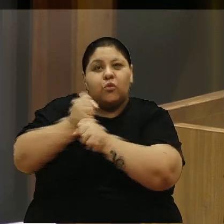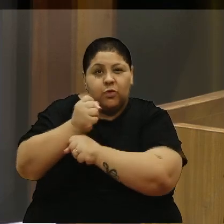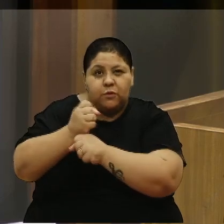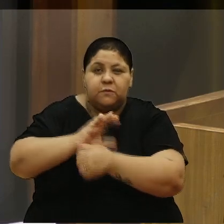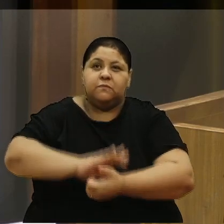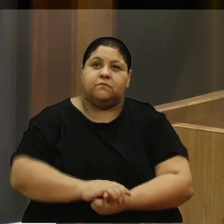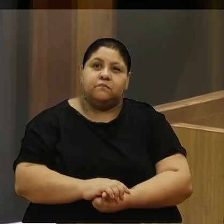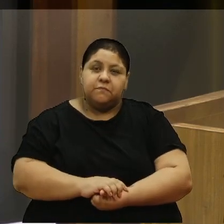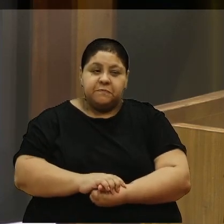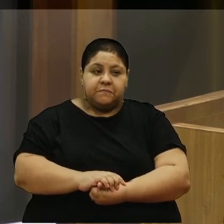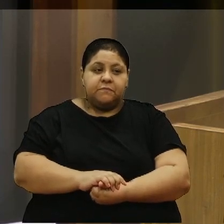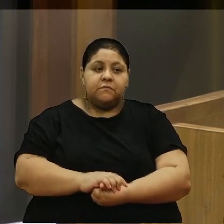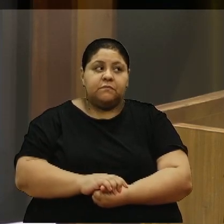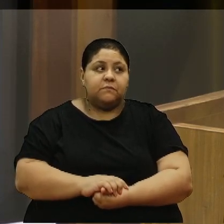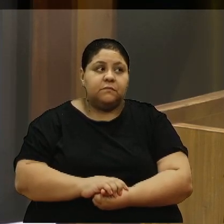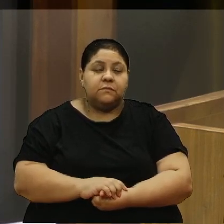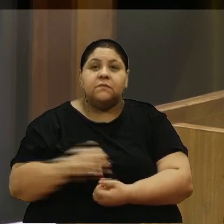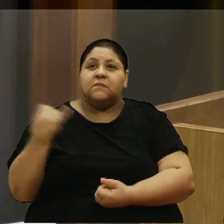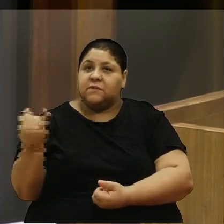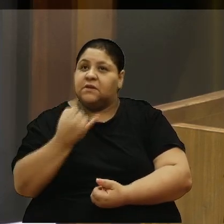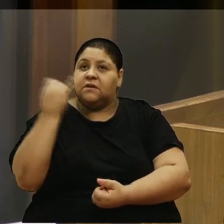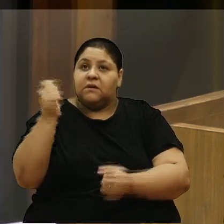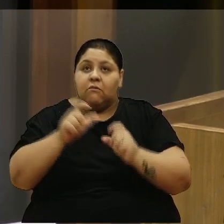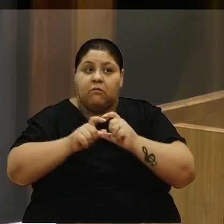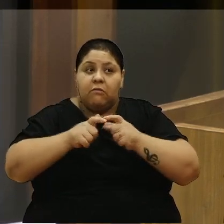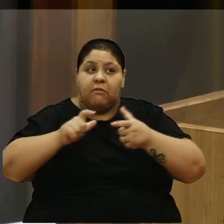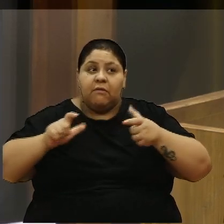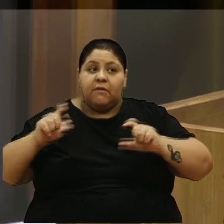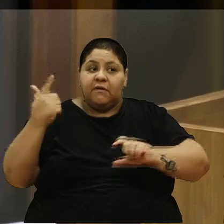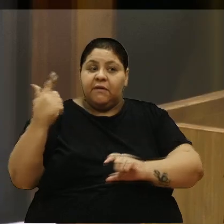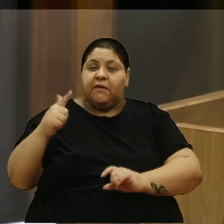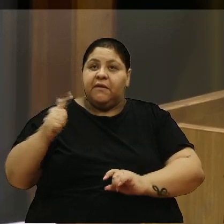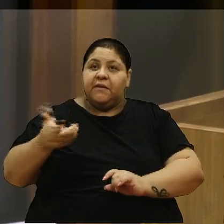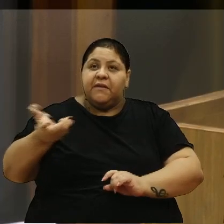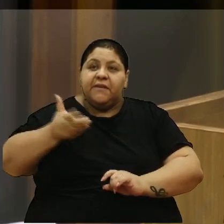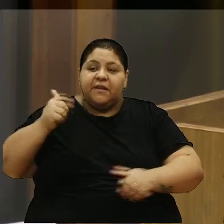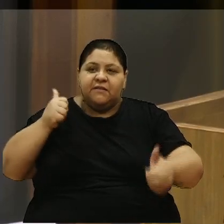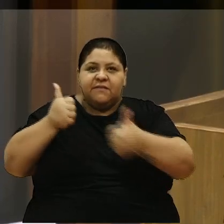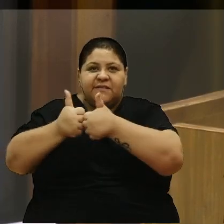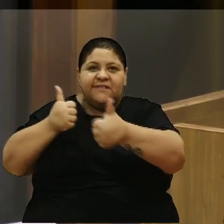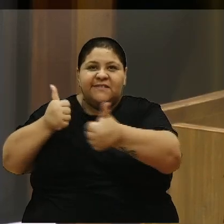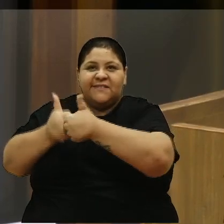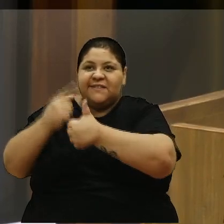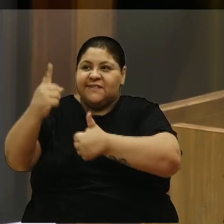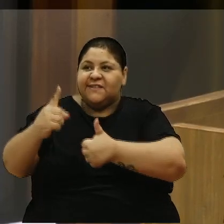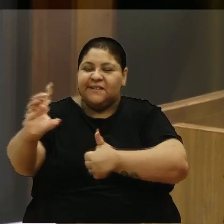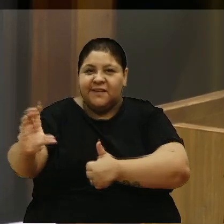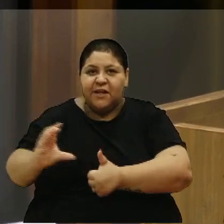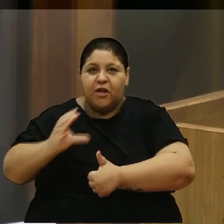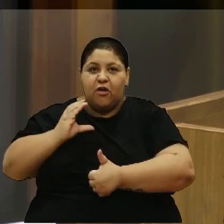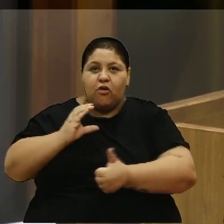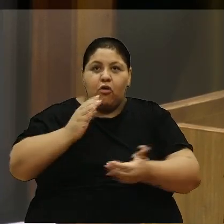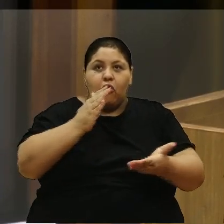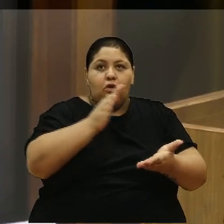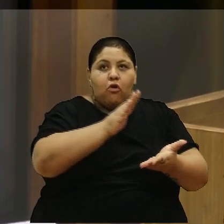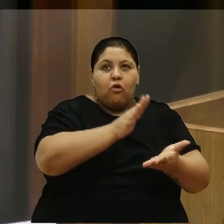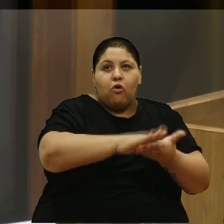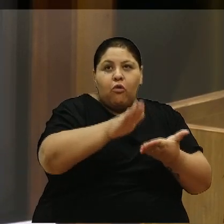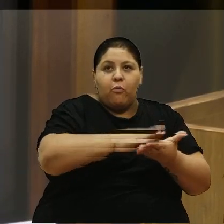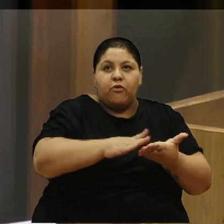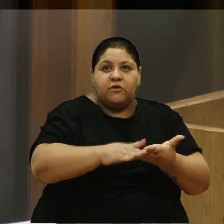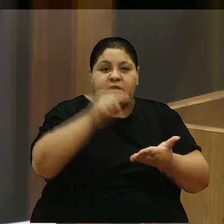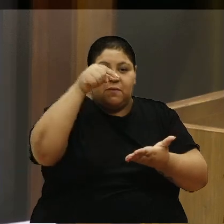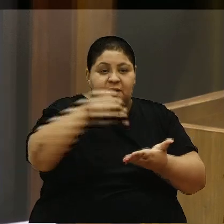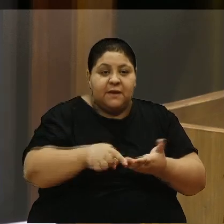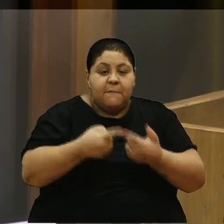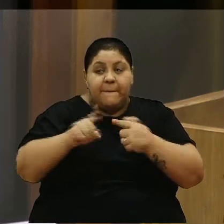E um ponto importante, a ampliação geográfica. Queremos estar mais próximos dos nossos clientes, produzindo aqui, mas próximos dos nossos